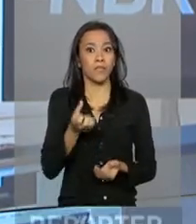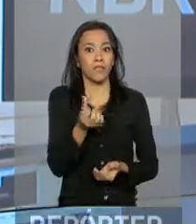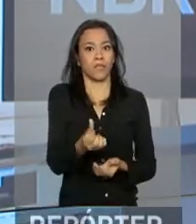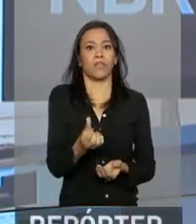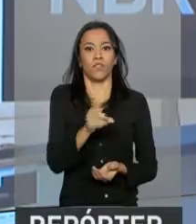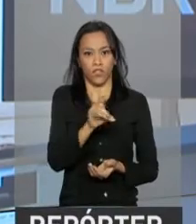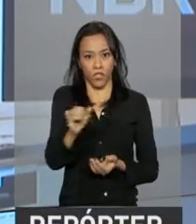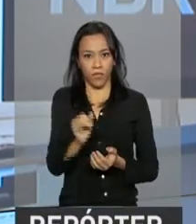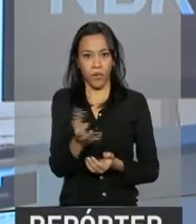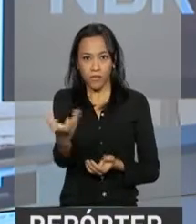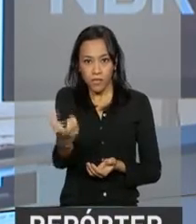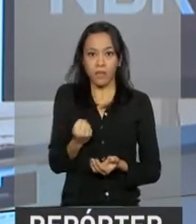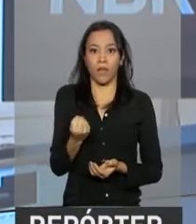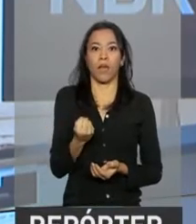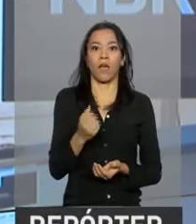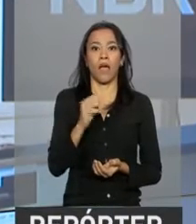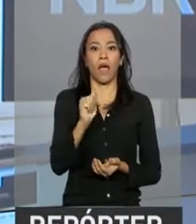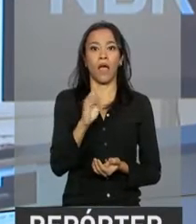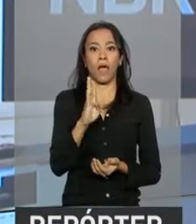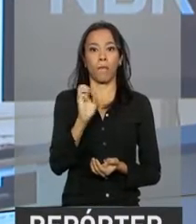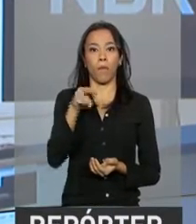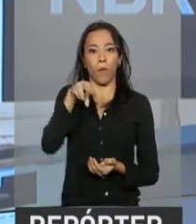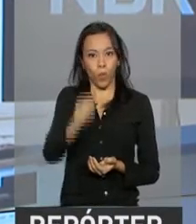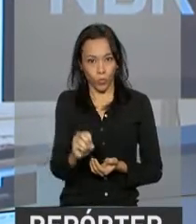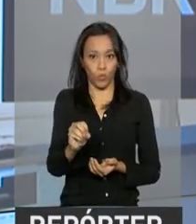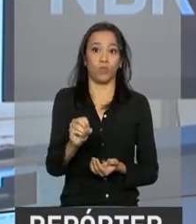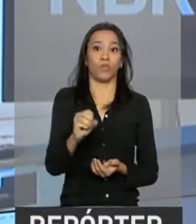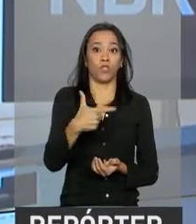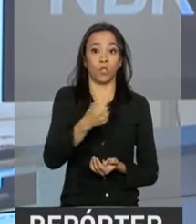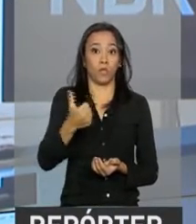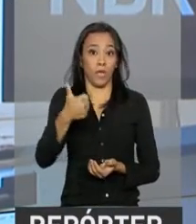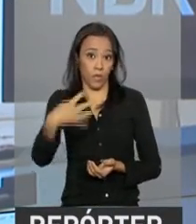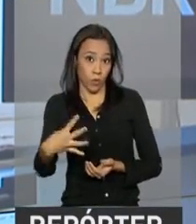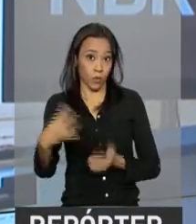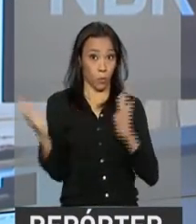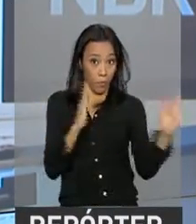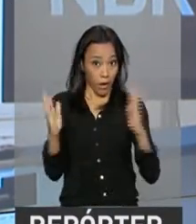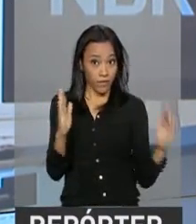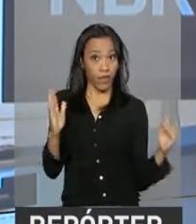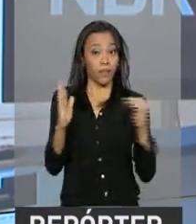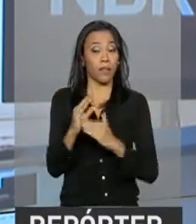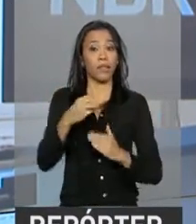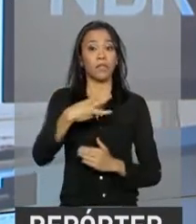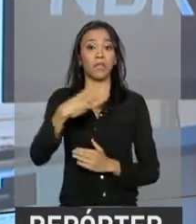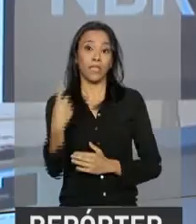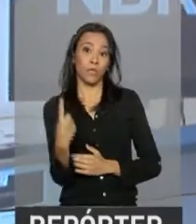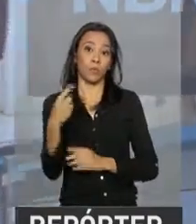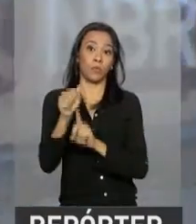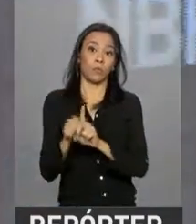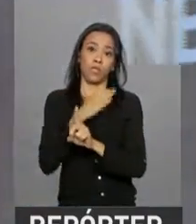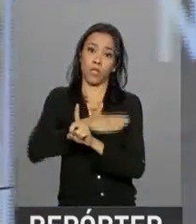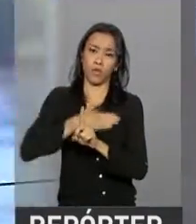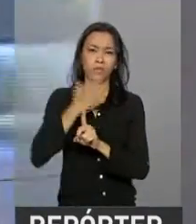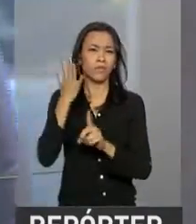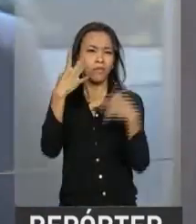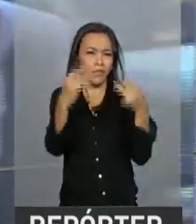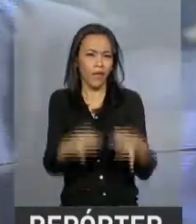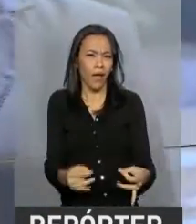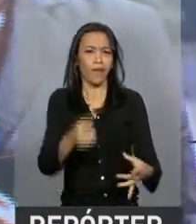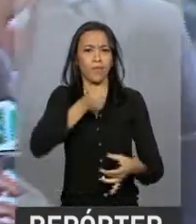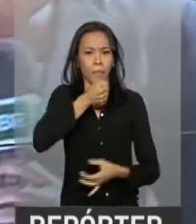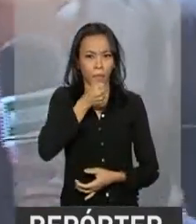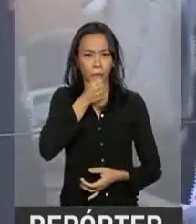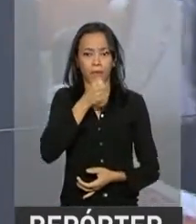dias para sacar o abono salarial ano base 2014 o prazo é 31 de agosto vamos saber os detalhes sobre esse assunto com a